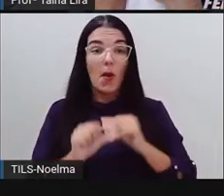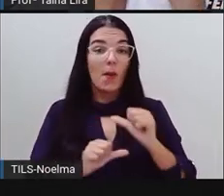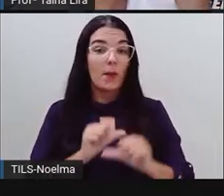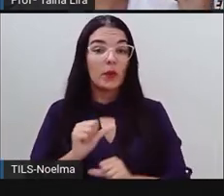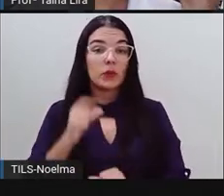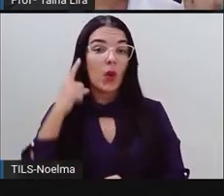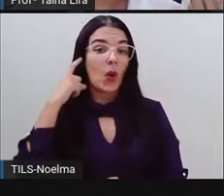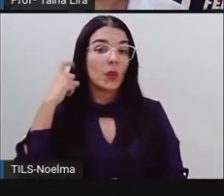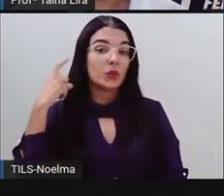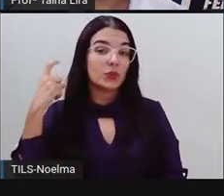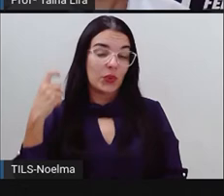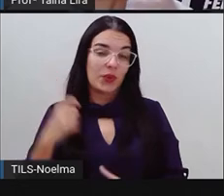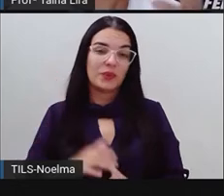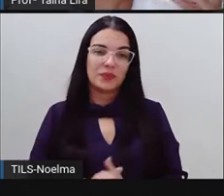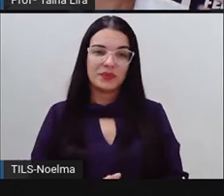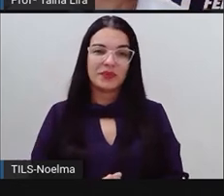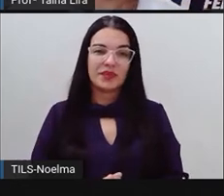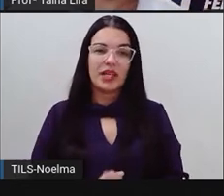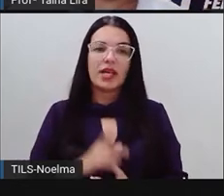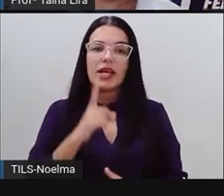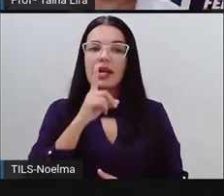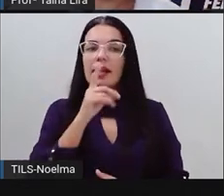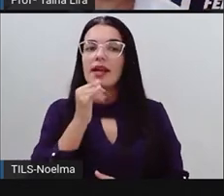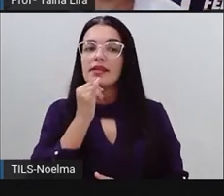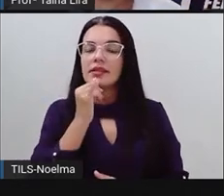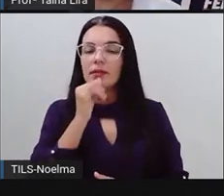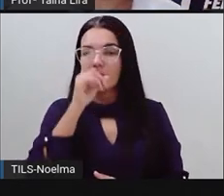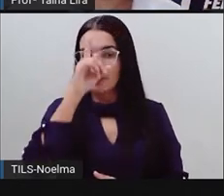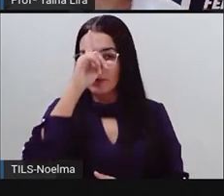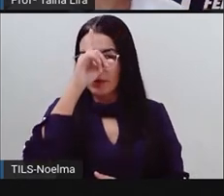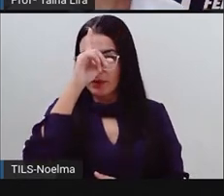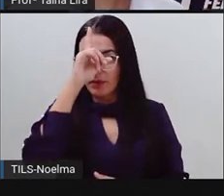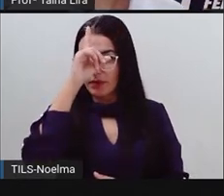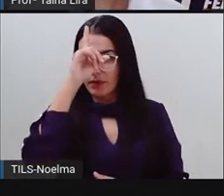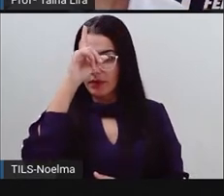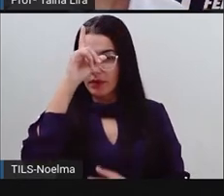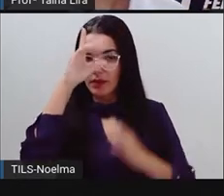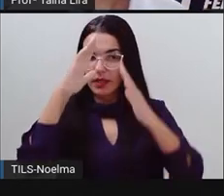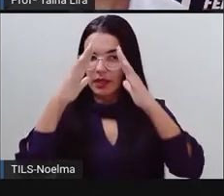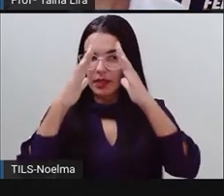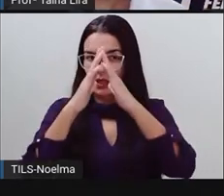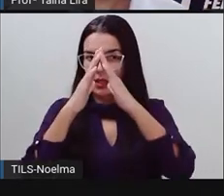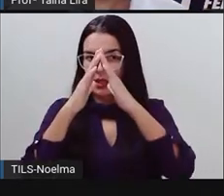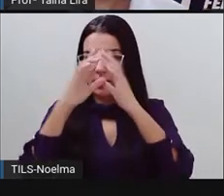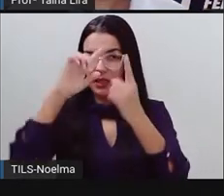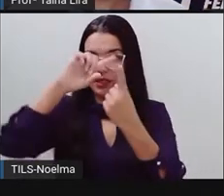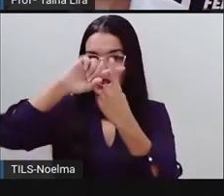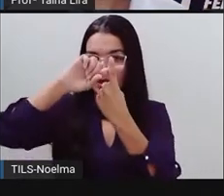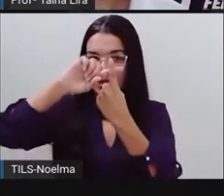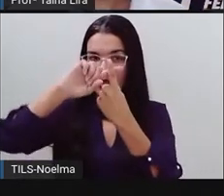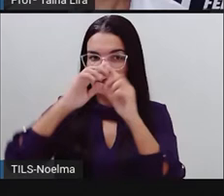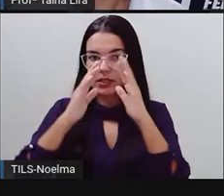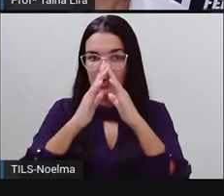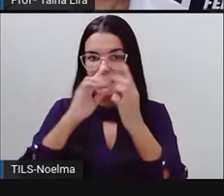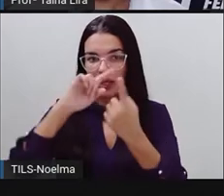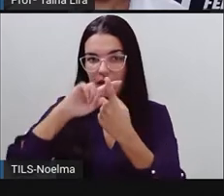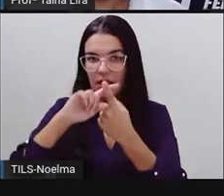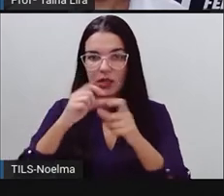eu consigo perceber o som Due e ela vem do início da palavra já que no final